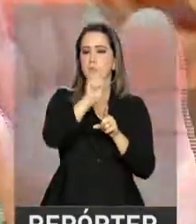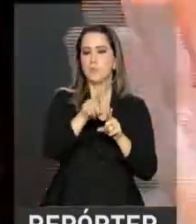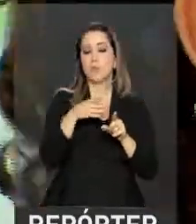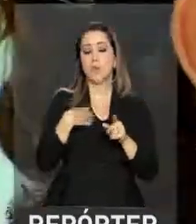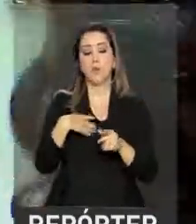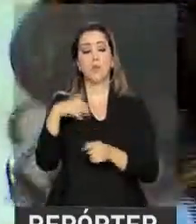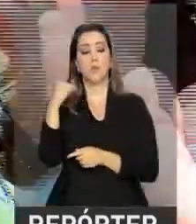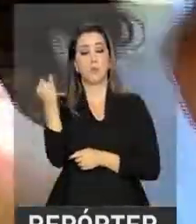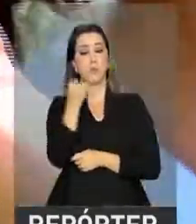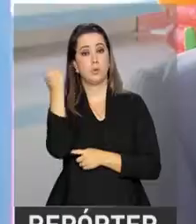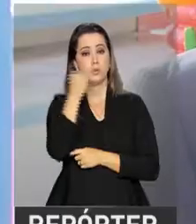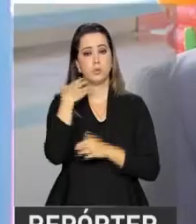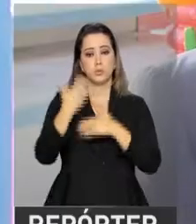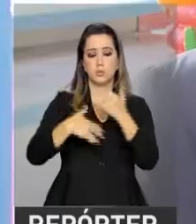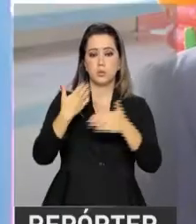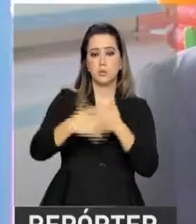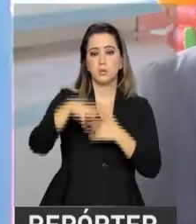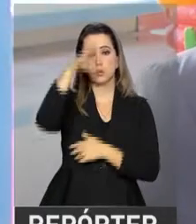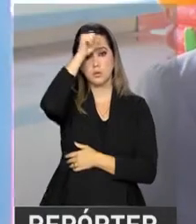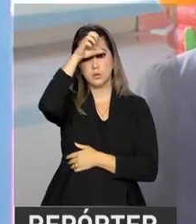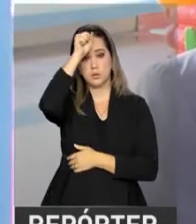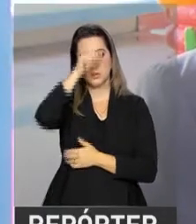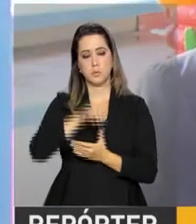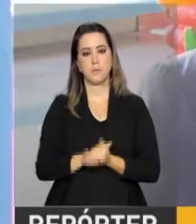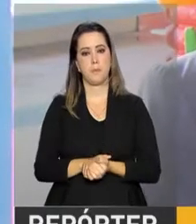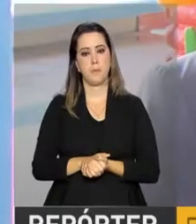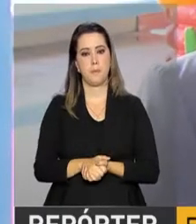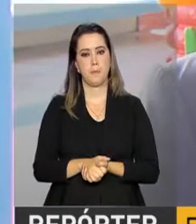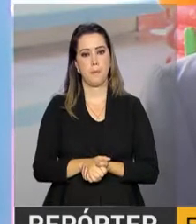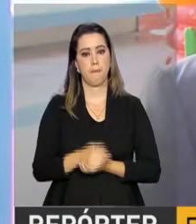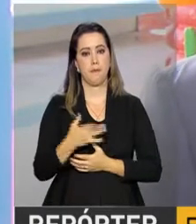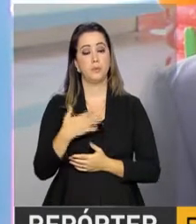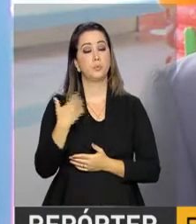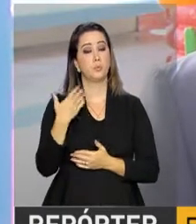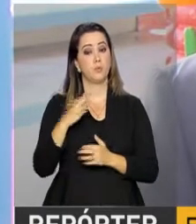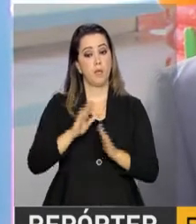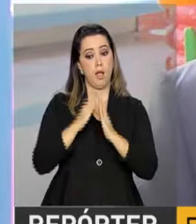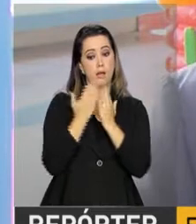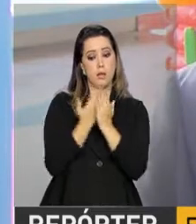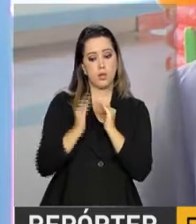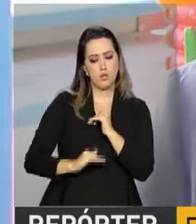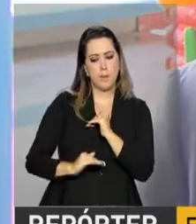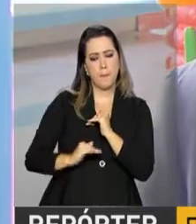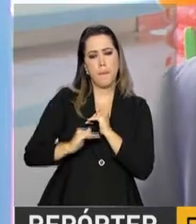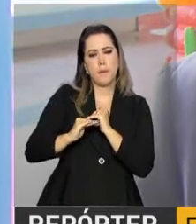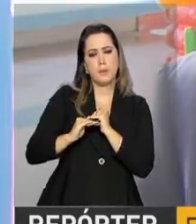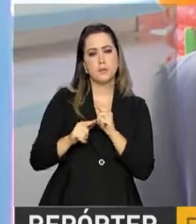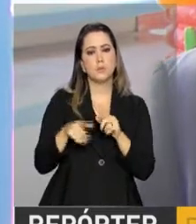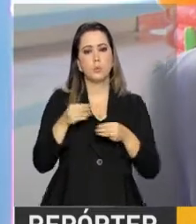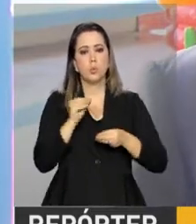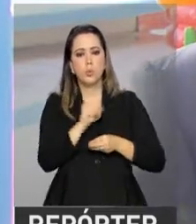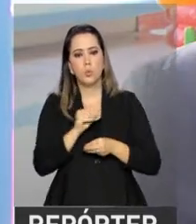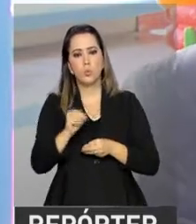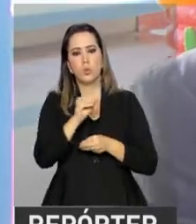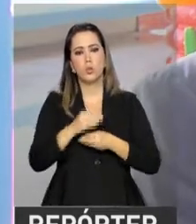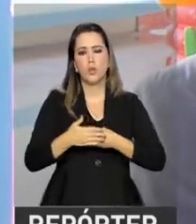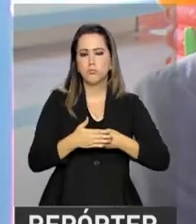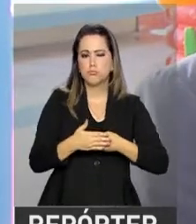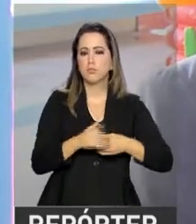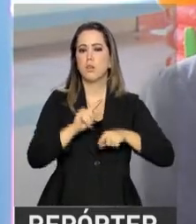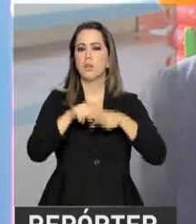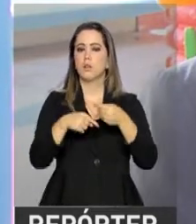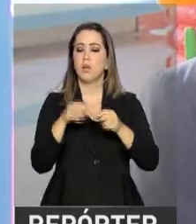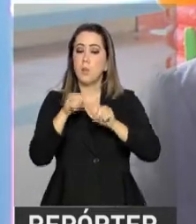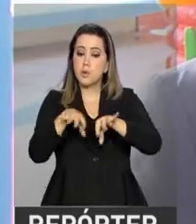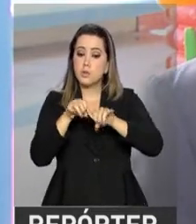aprendizagem ela tem muita importância na educação porque ela passa não só do cuidar para o educar também